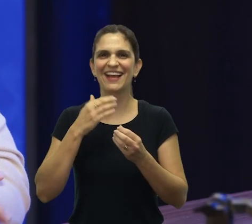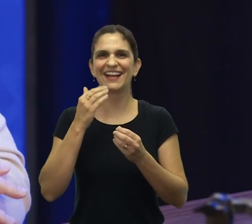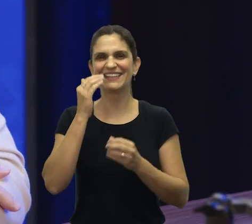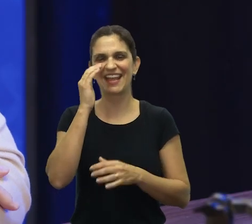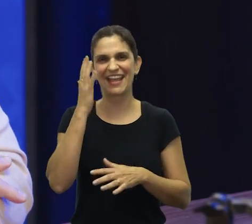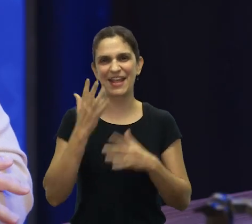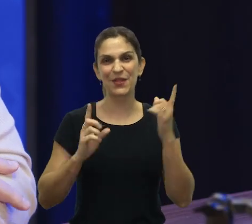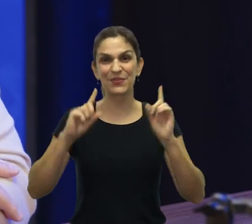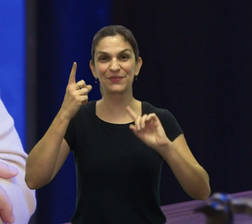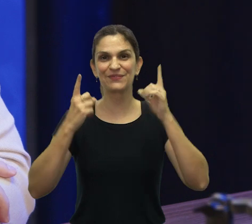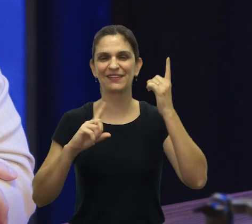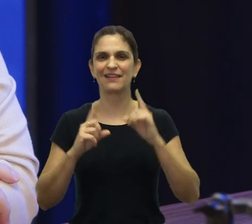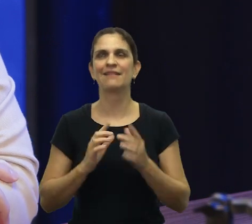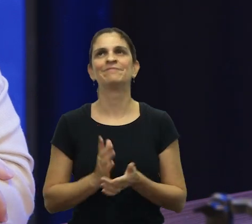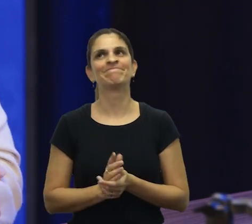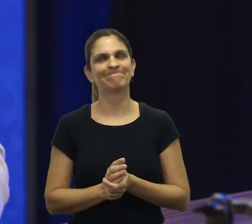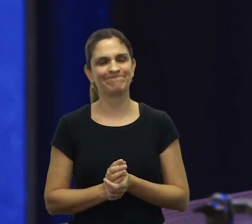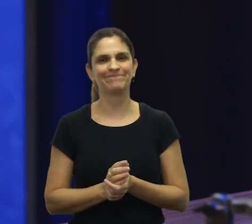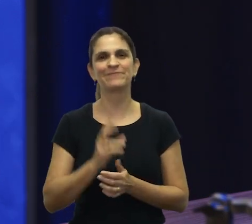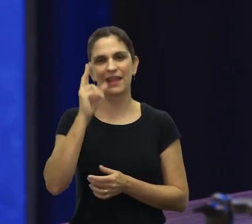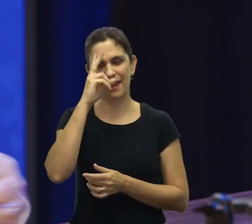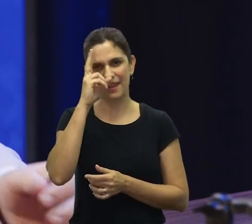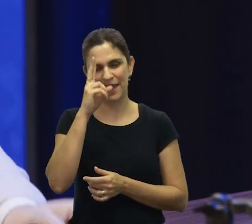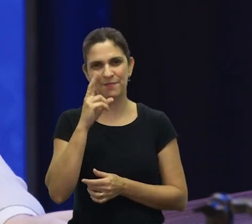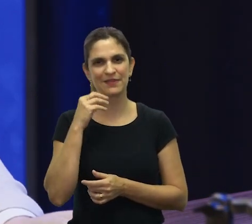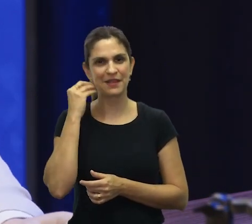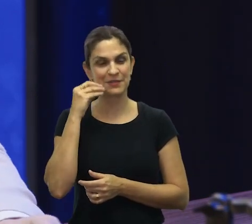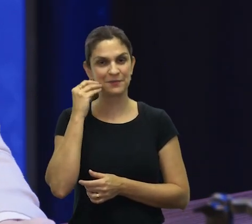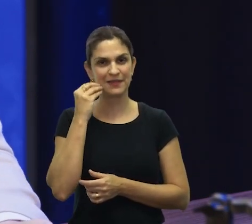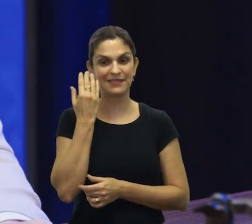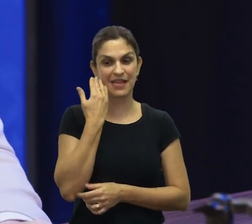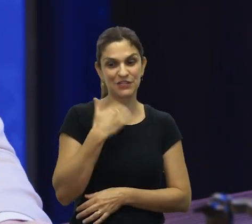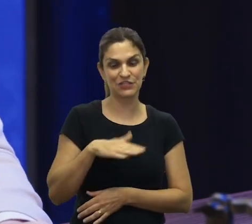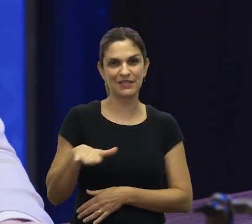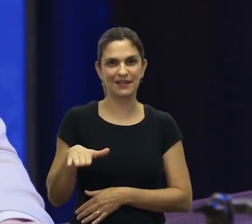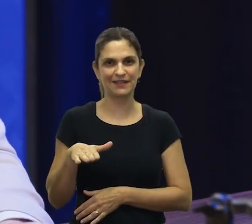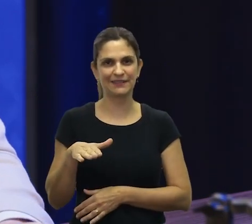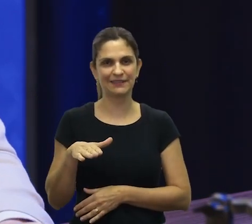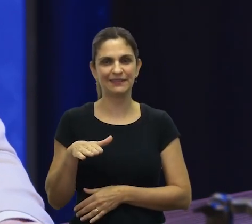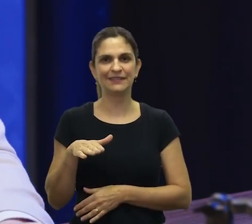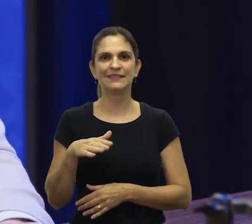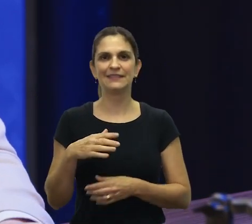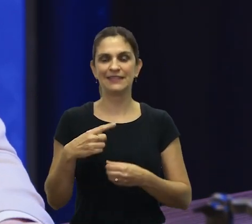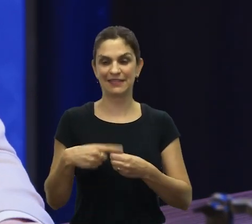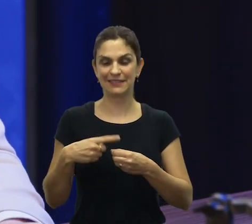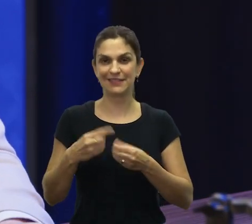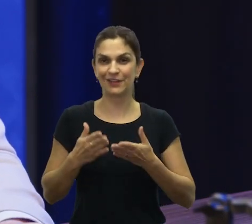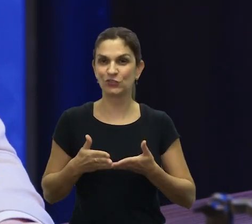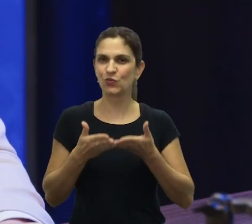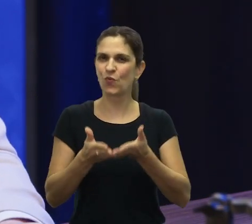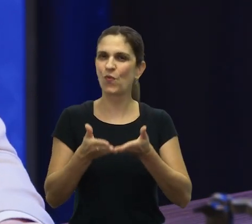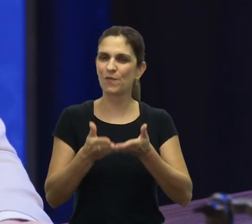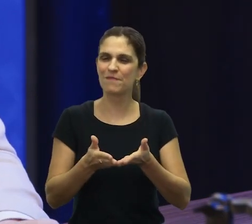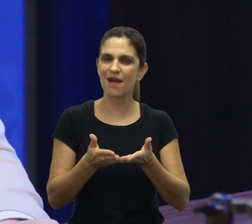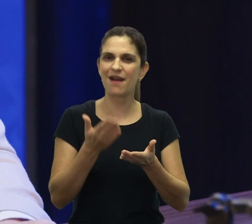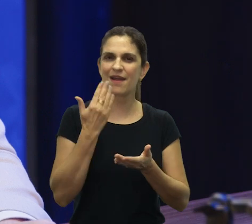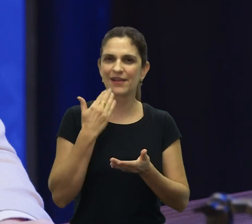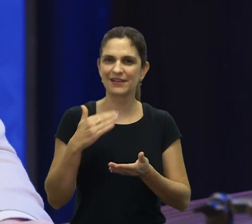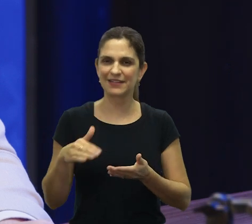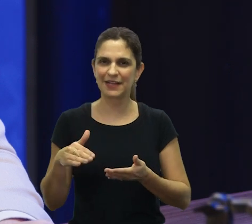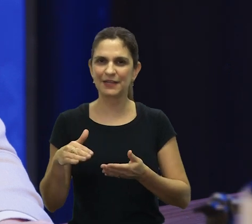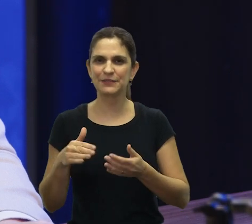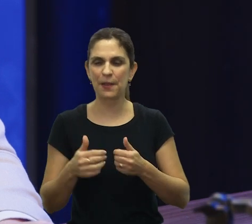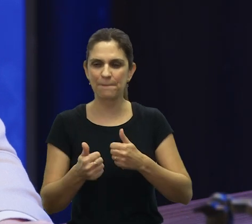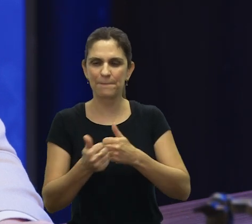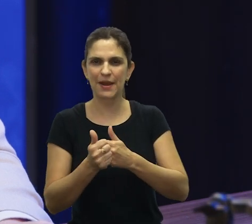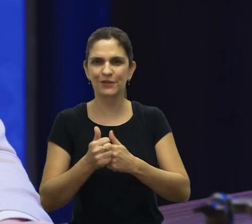nós estamos voltando lá para a infância, né? Porque minha infância foi lá em Corumbá. Eu morava ali na Avenida General